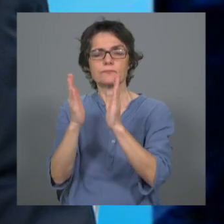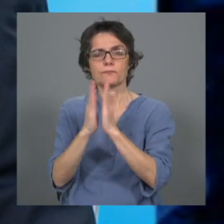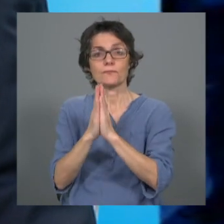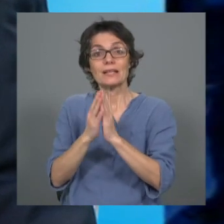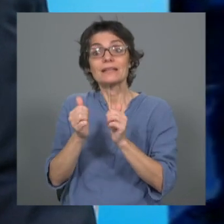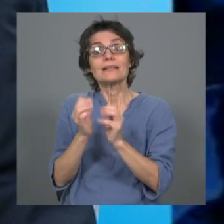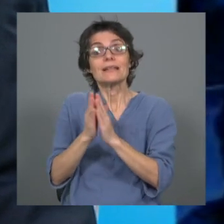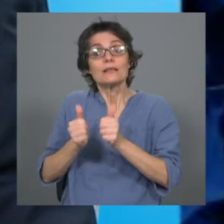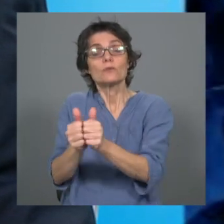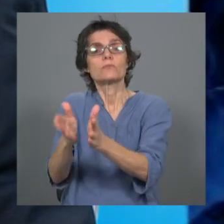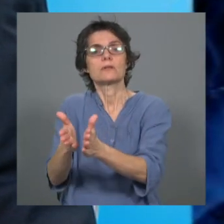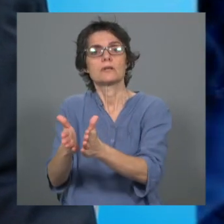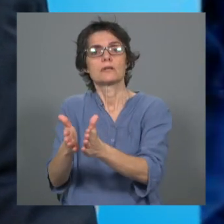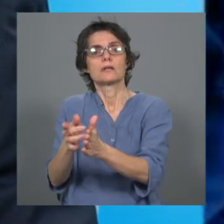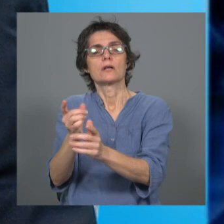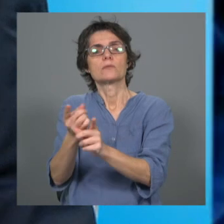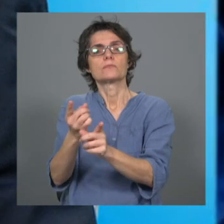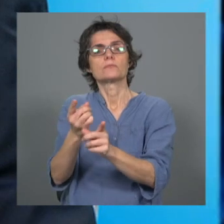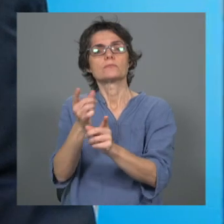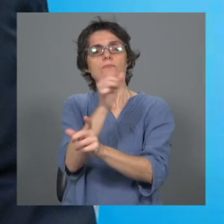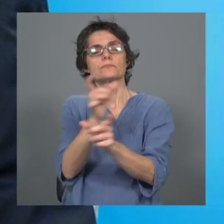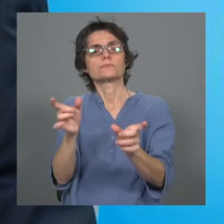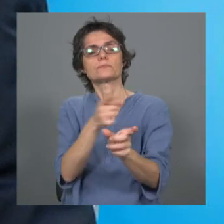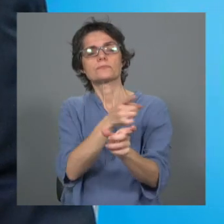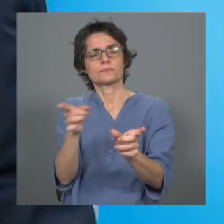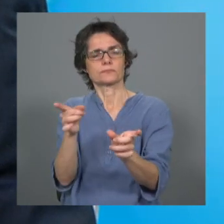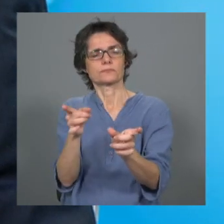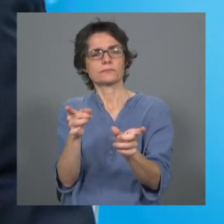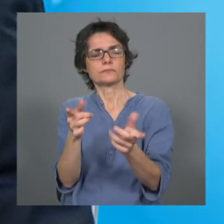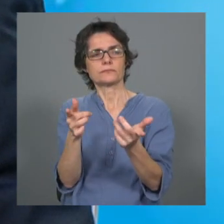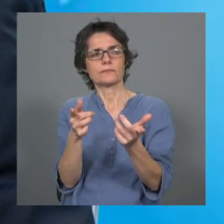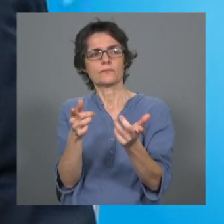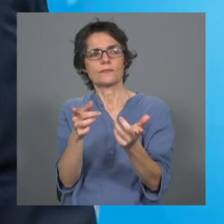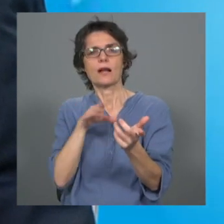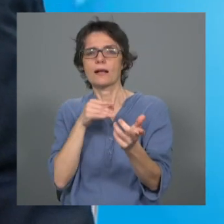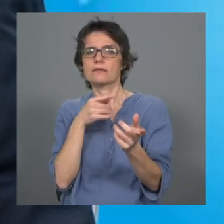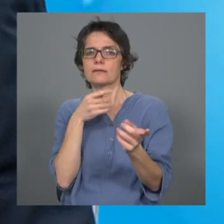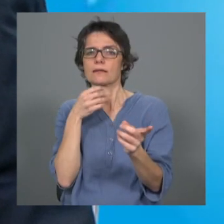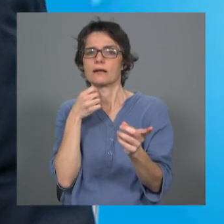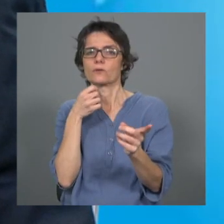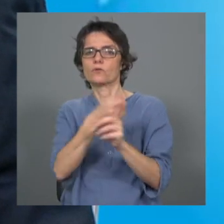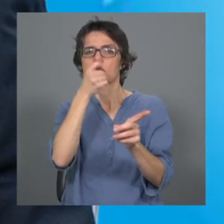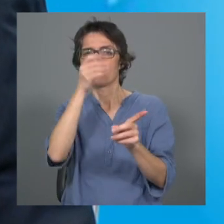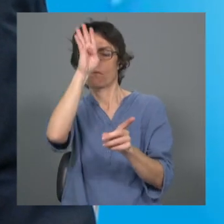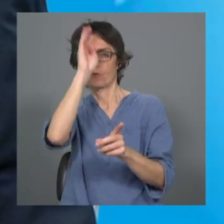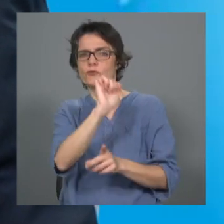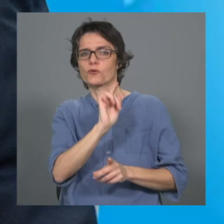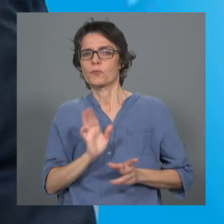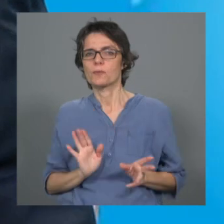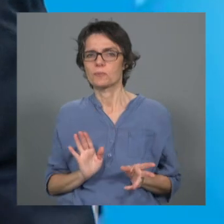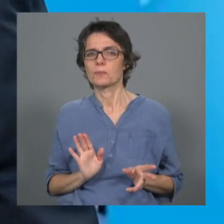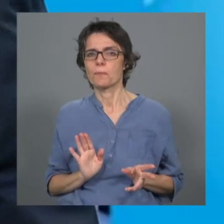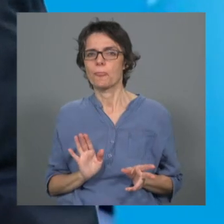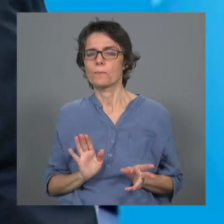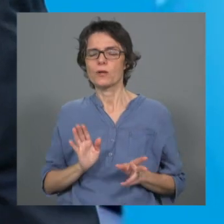de Lisboa, e por isso a expectativa das pessoas ia muito também ao encontro do desafio daquilo que o Papa nos ia lançando. Portanto, uma igreja